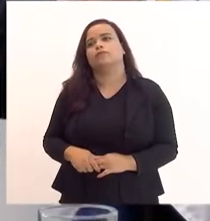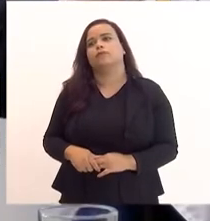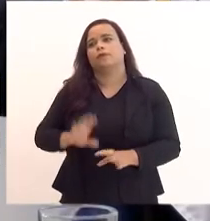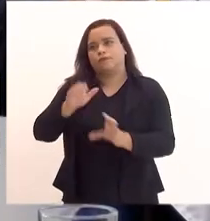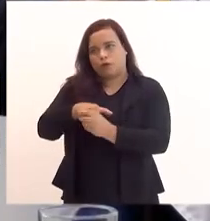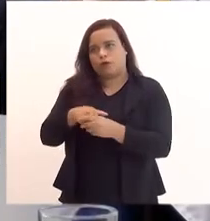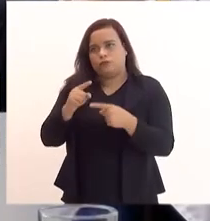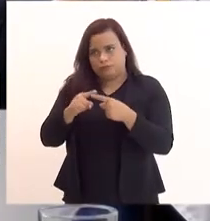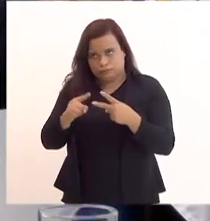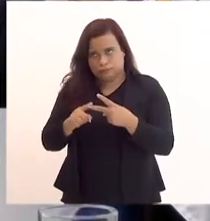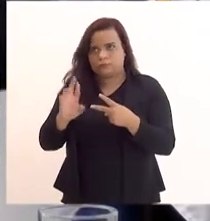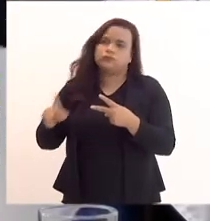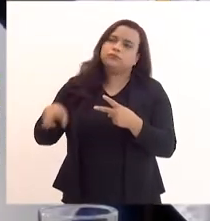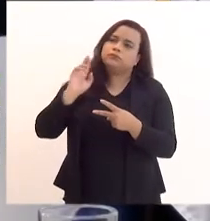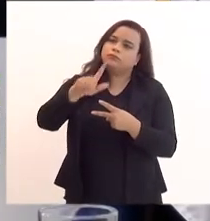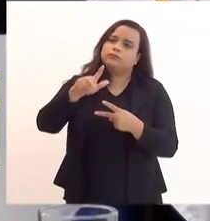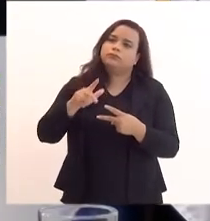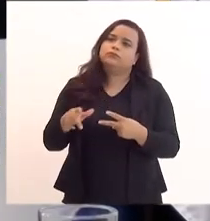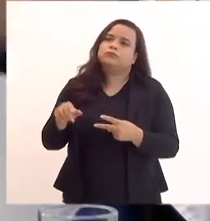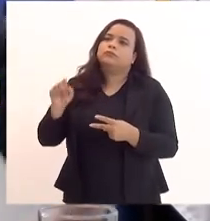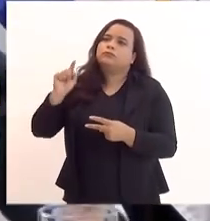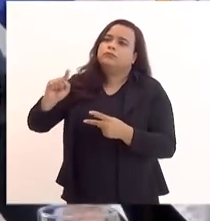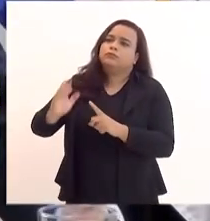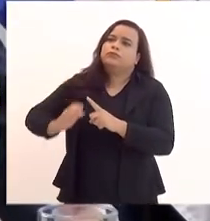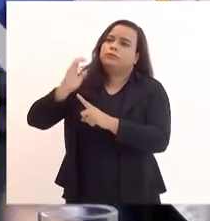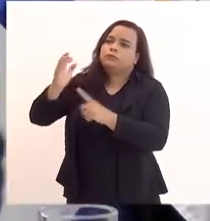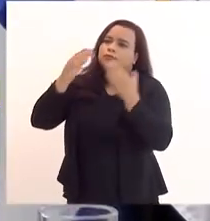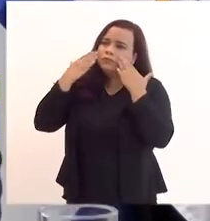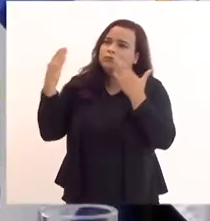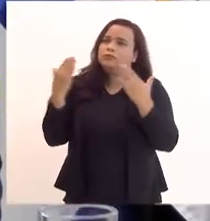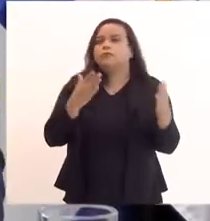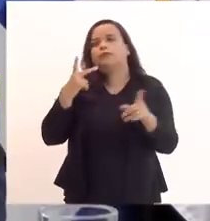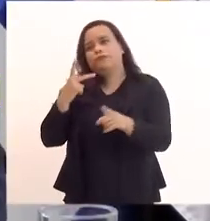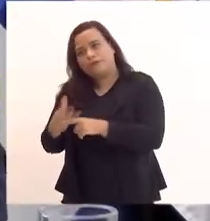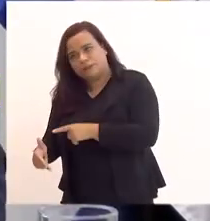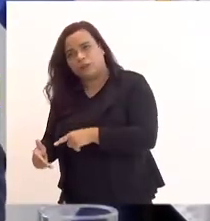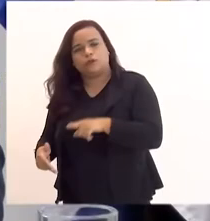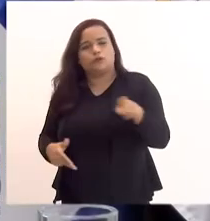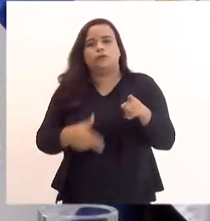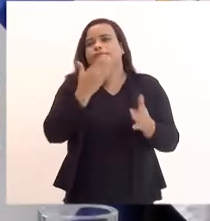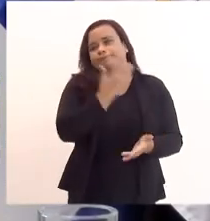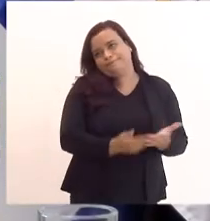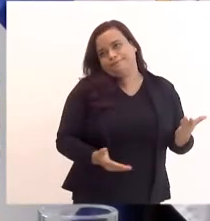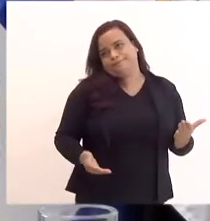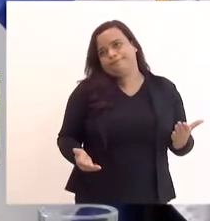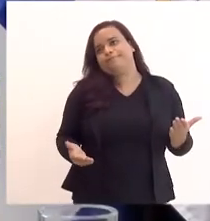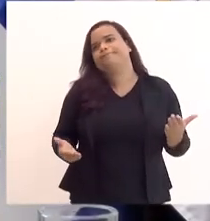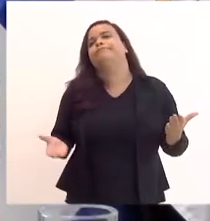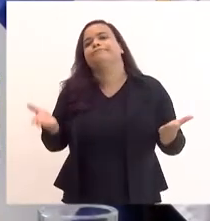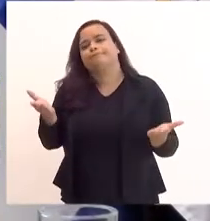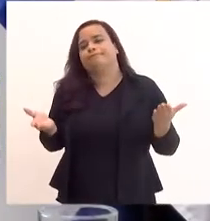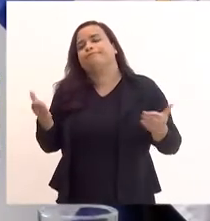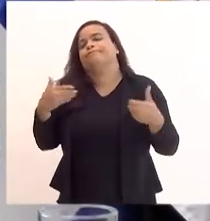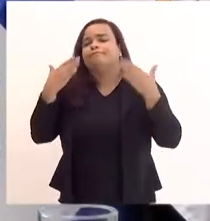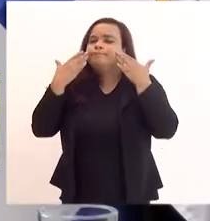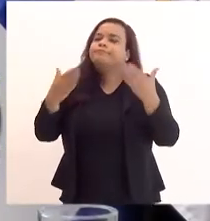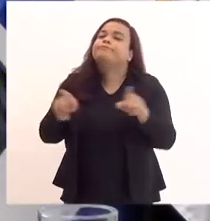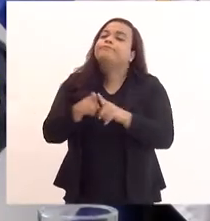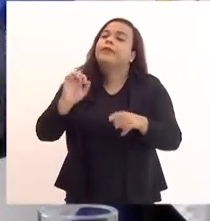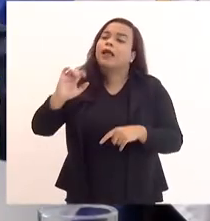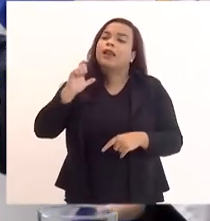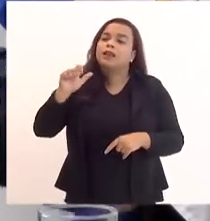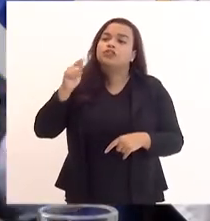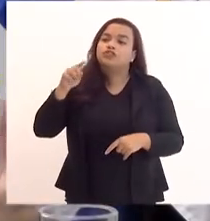votos divergentes. Vossa Excelência apresentou o vencedor e o vencido. E o deputado Alexandre Freitas